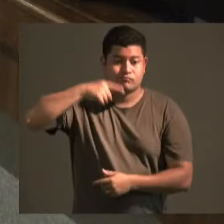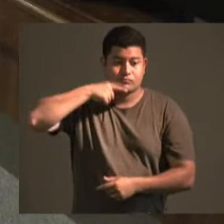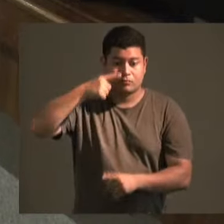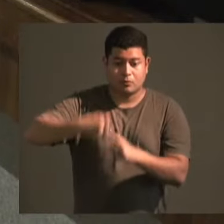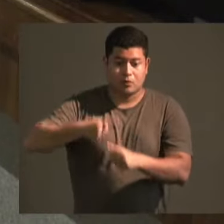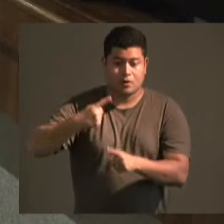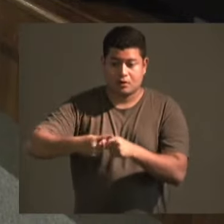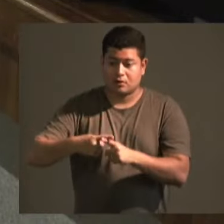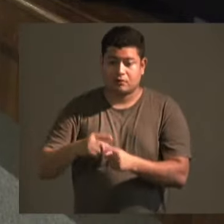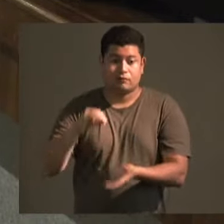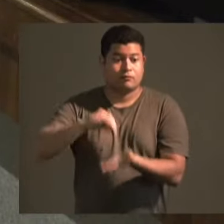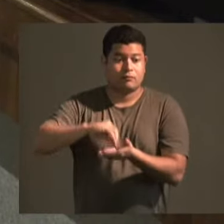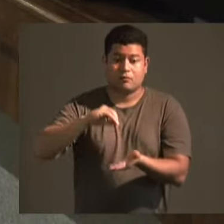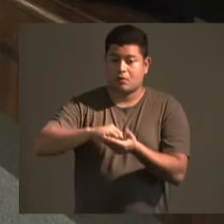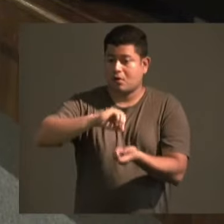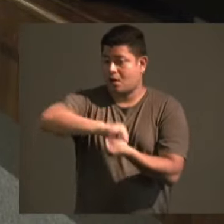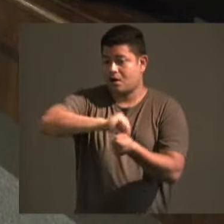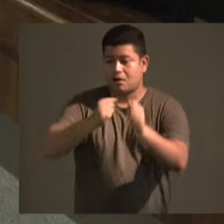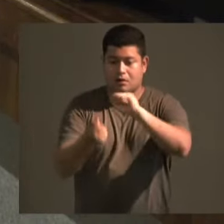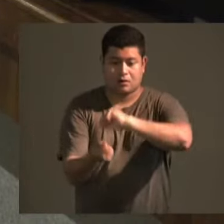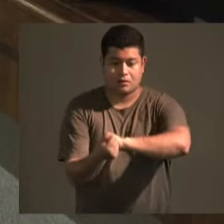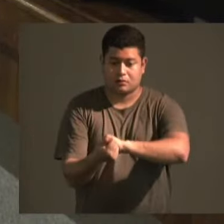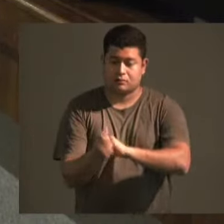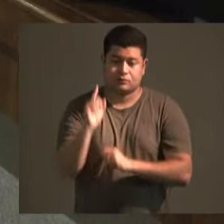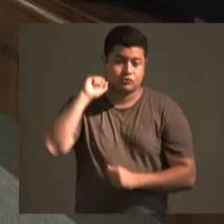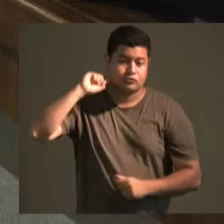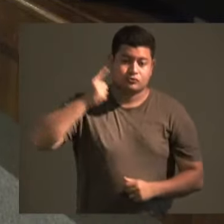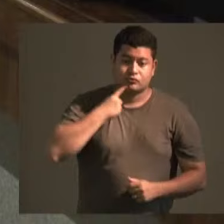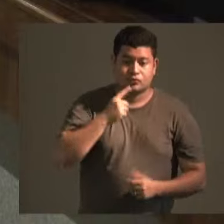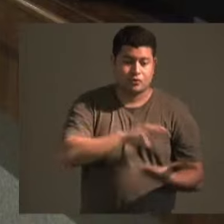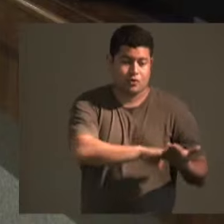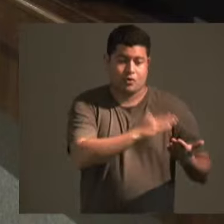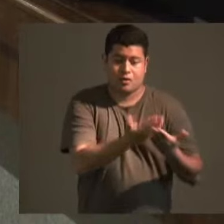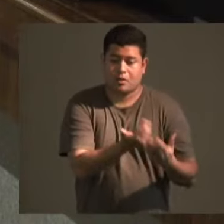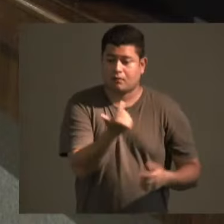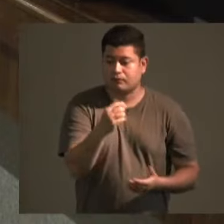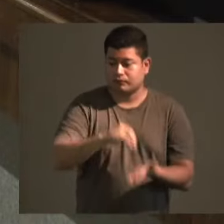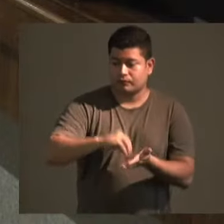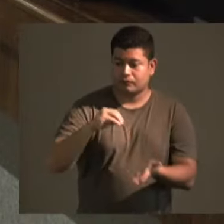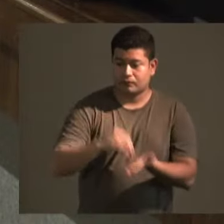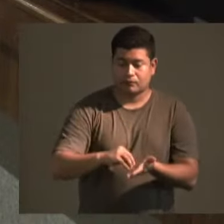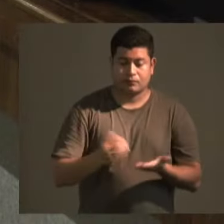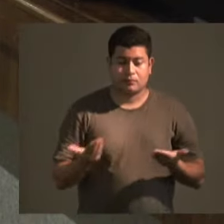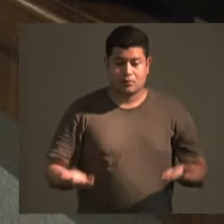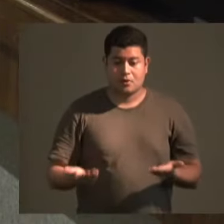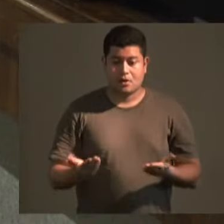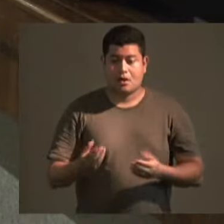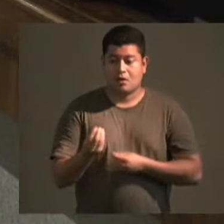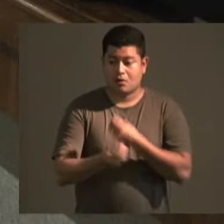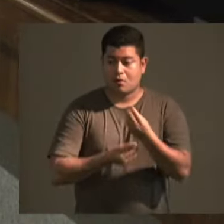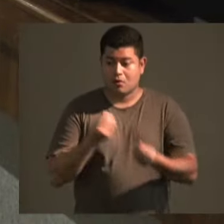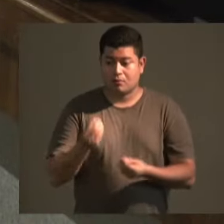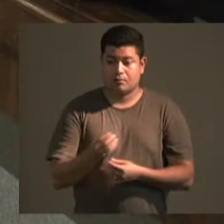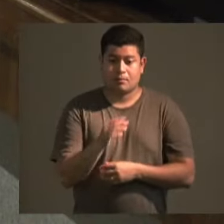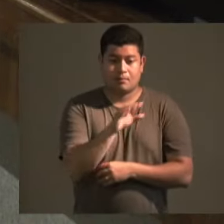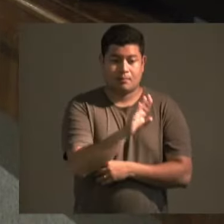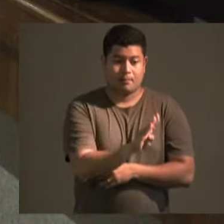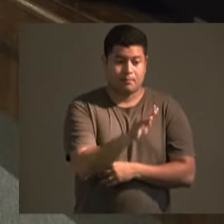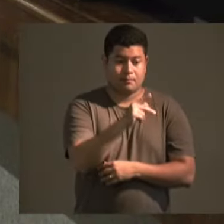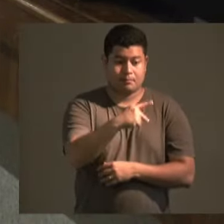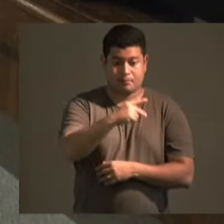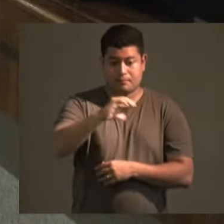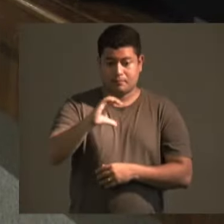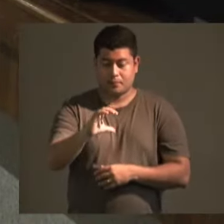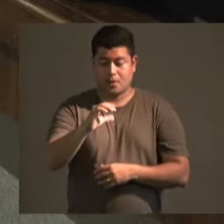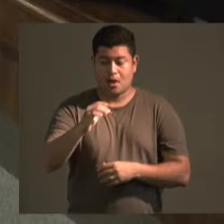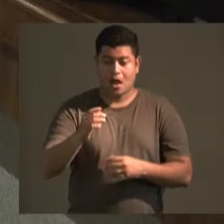né, adaptação do ambiente, uma pessoa surda não tem um intérprete, aí elas acabam recorrendo para o BPC, que é onde eu